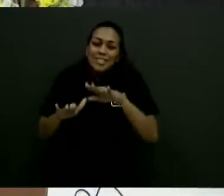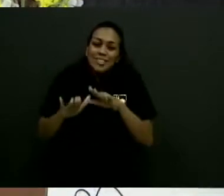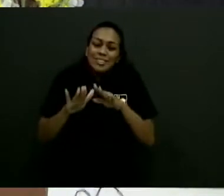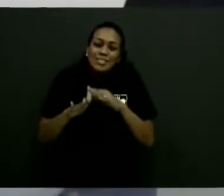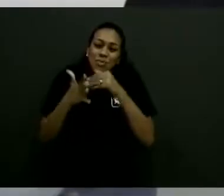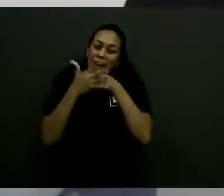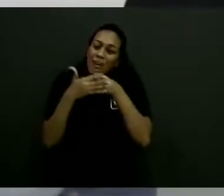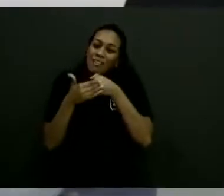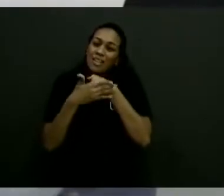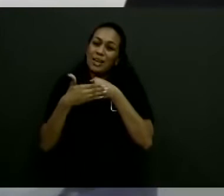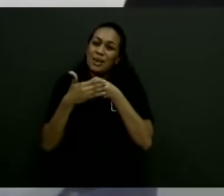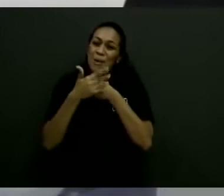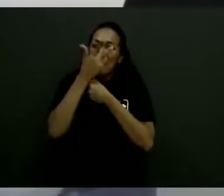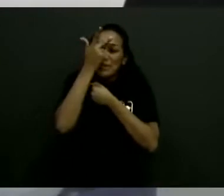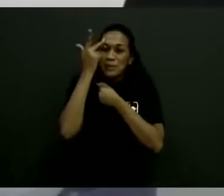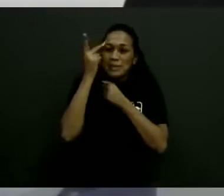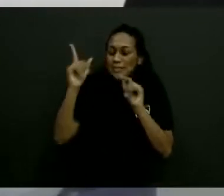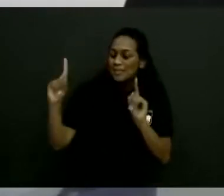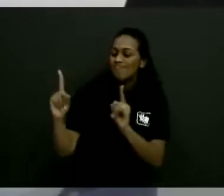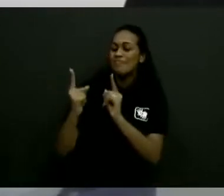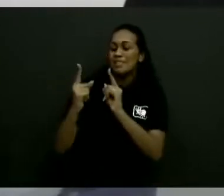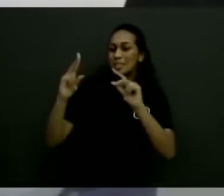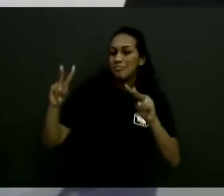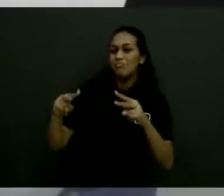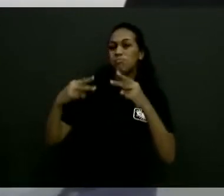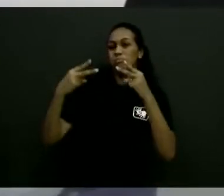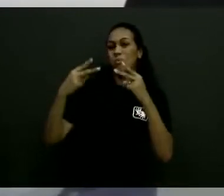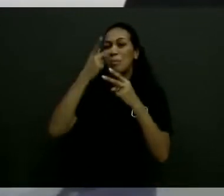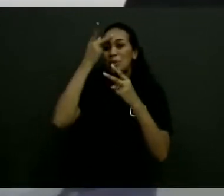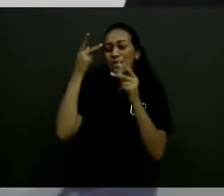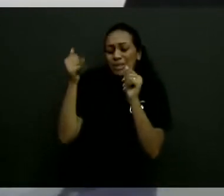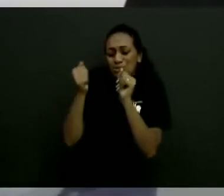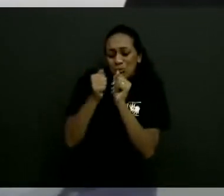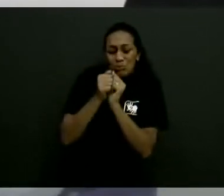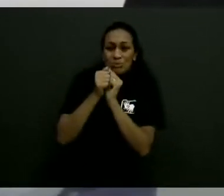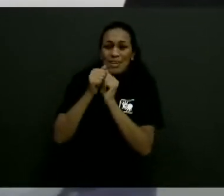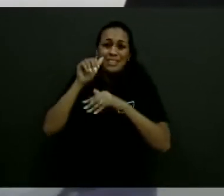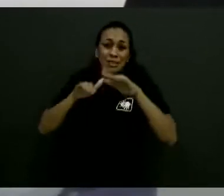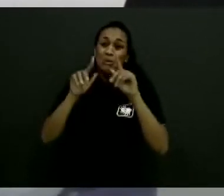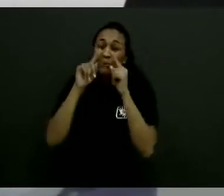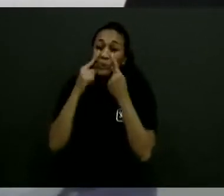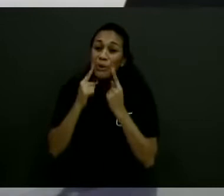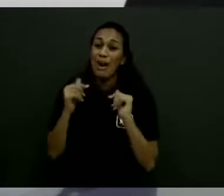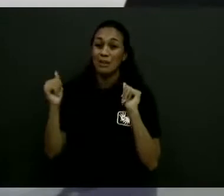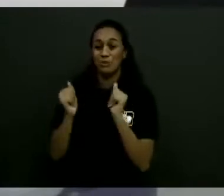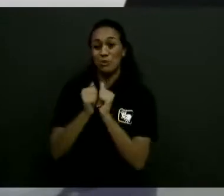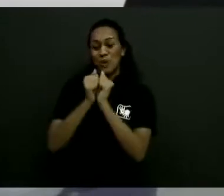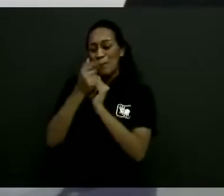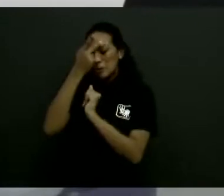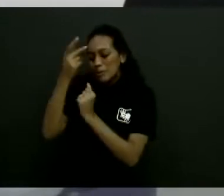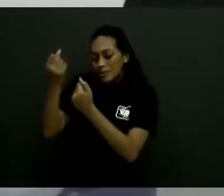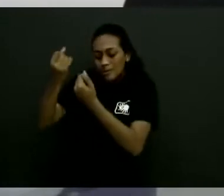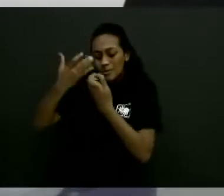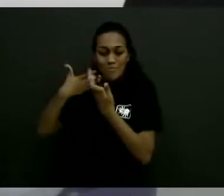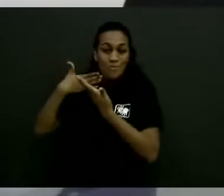de alguém que nos ouça, alguém que chore conosco, alguém que nos abençoe,